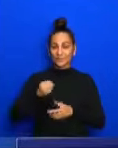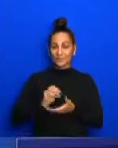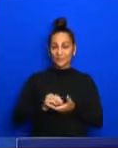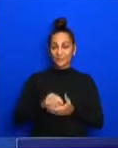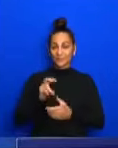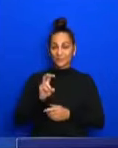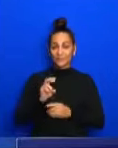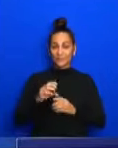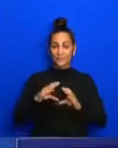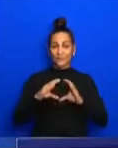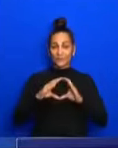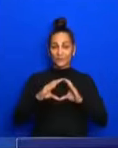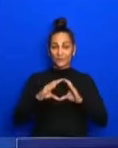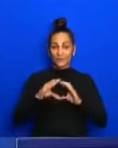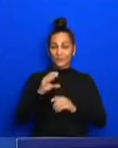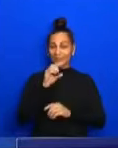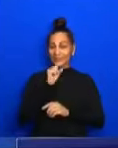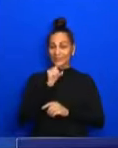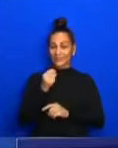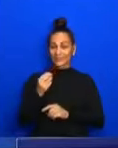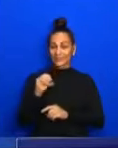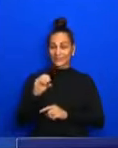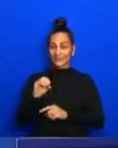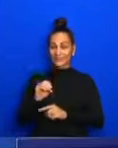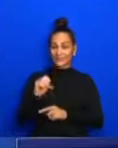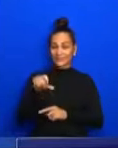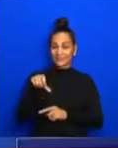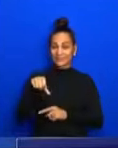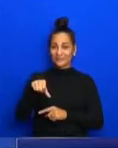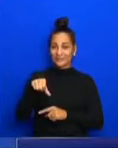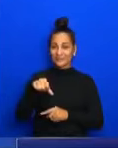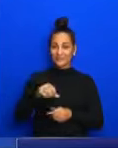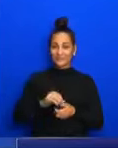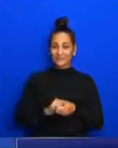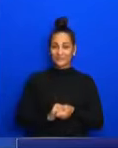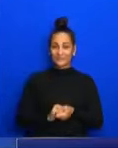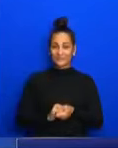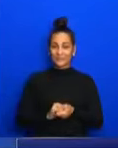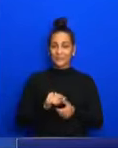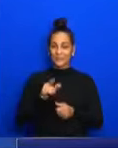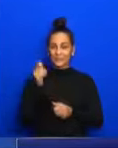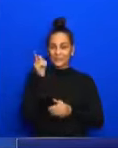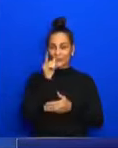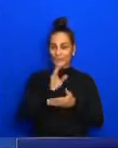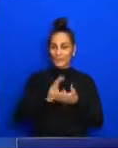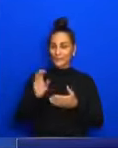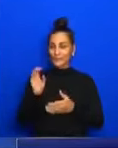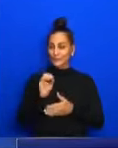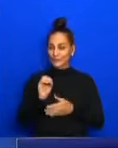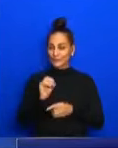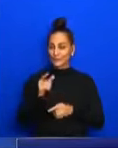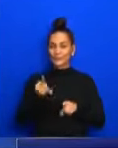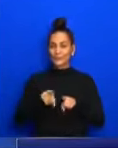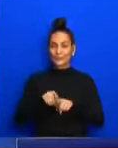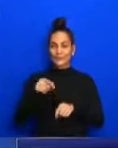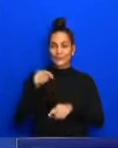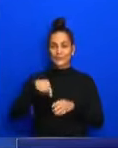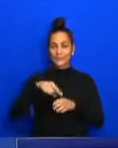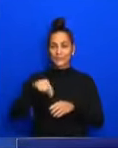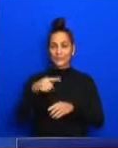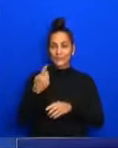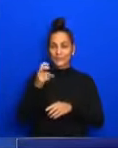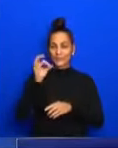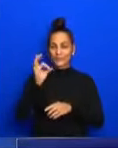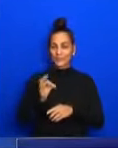faltam 5. Mais uma dezena na tela, bola laranja 09. Laranja 09. Você ganha com 0 acerto, ganha também a partir de